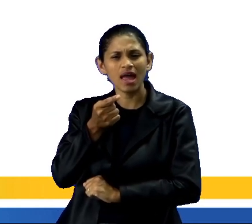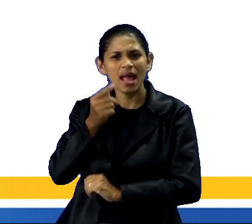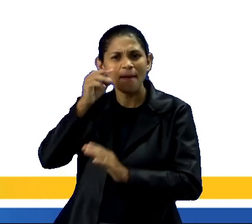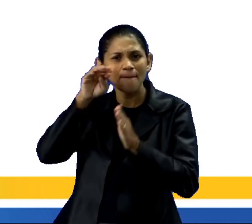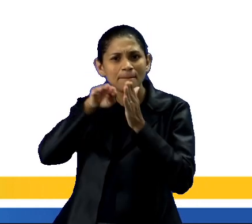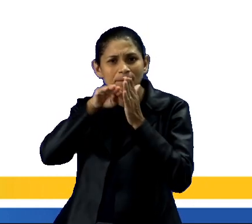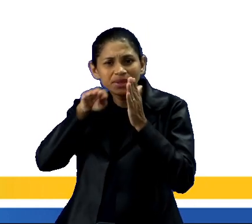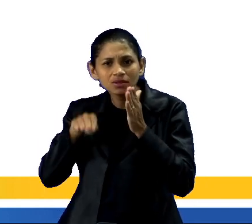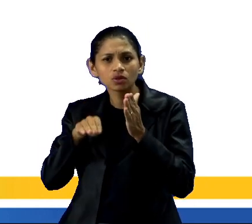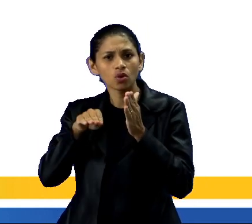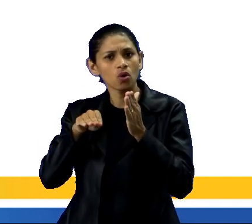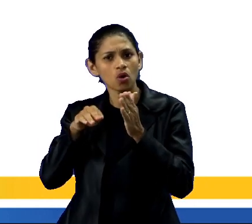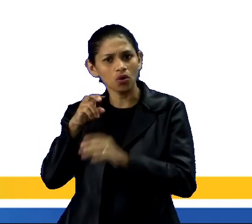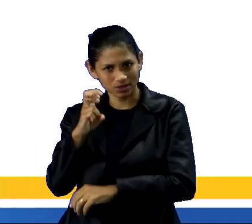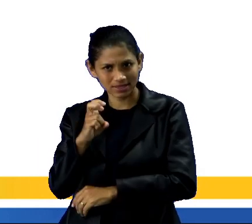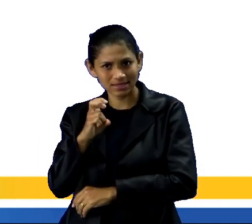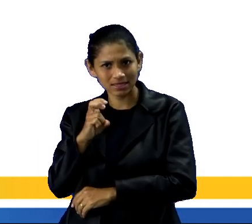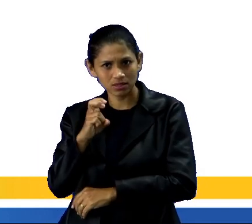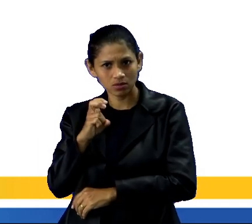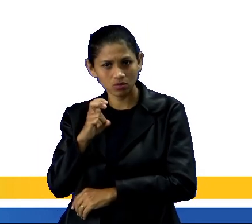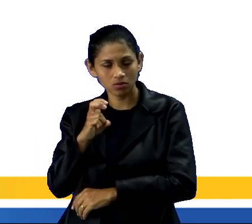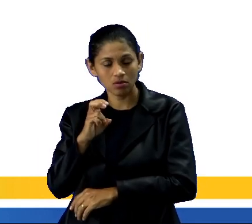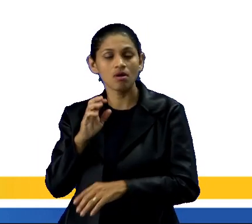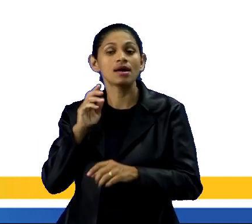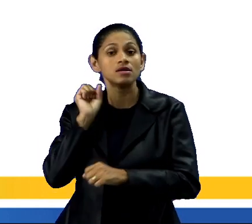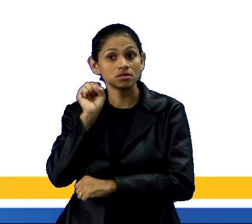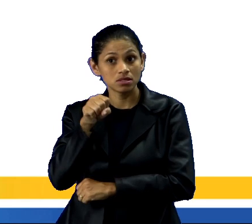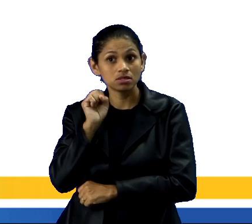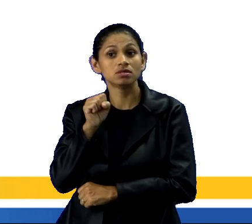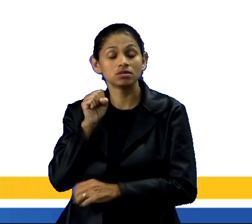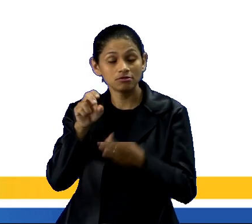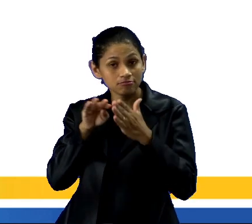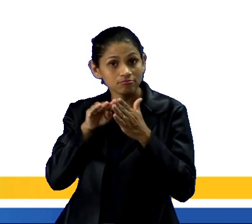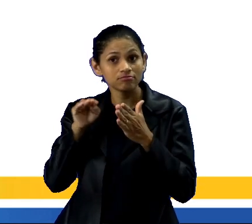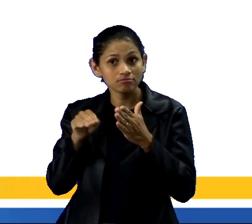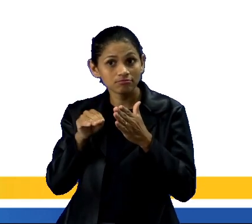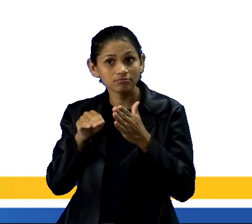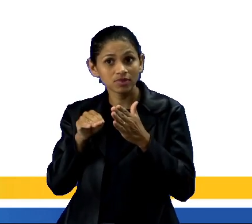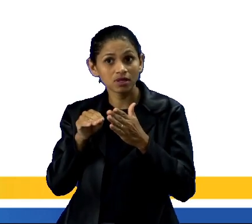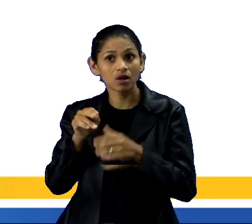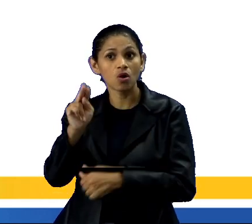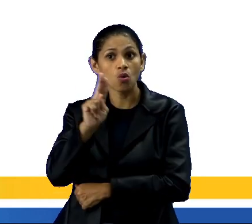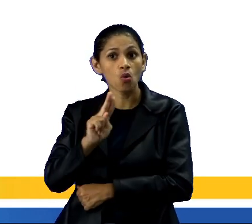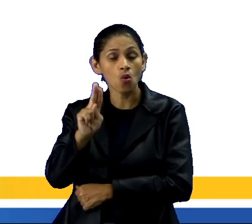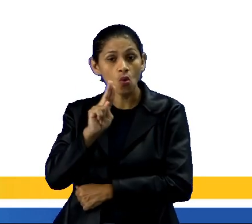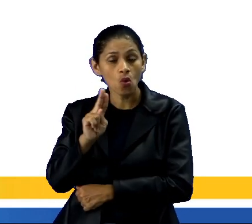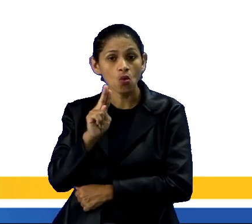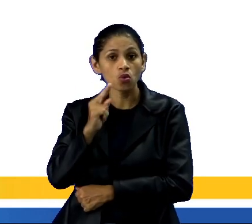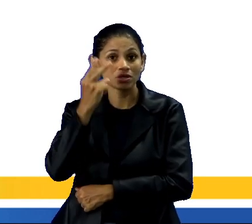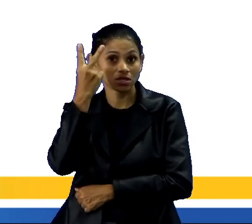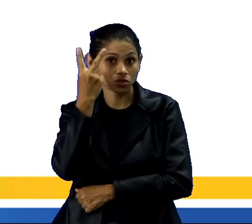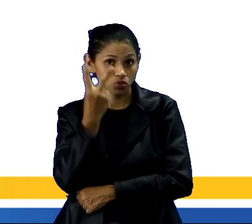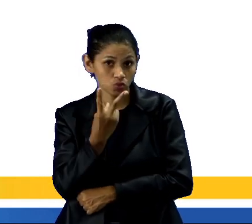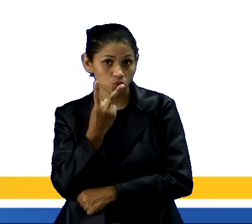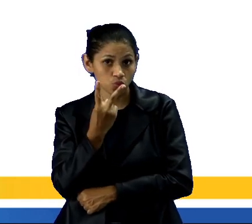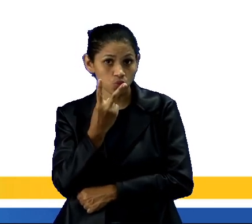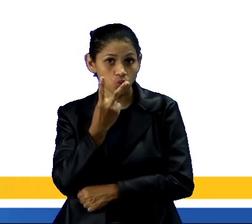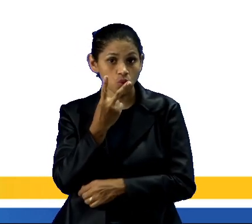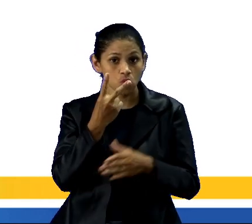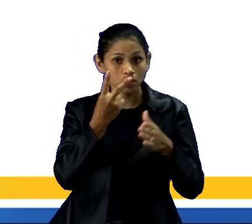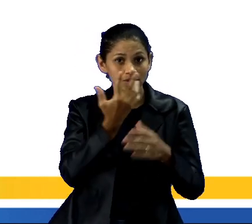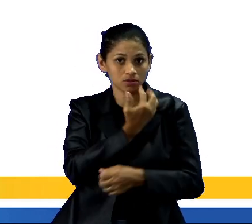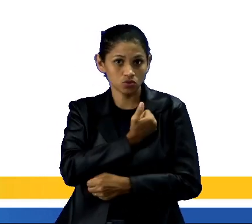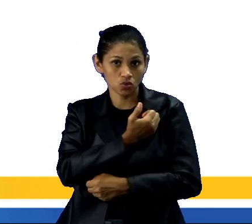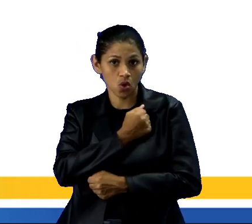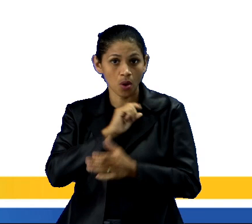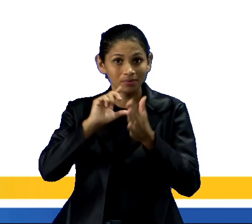é inferior a 5, ele é menor que 5. Então, o que acontece? Você só usa as duas casas após a vírgula,